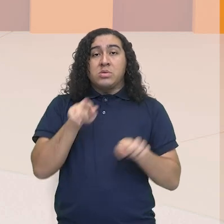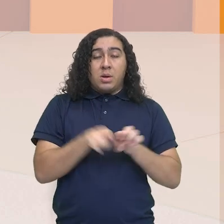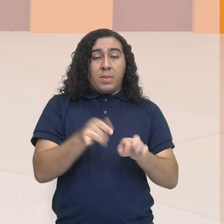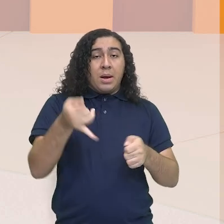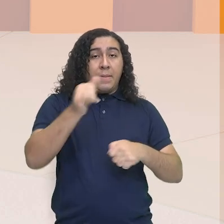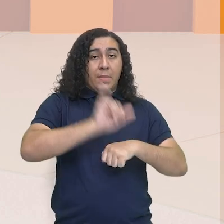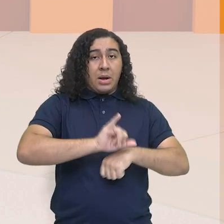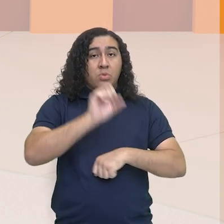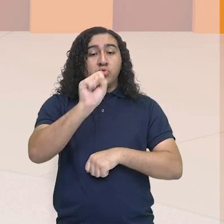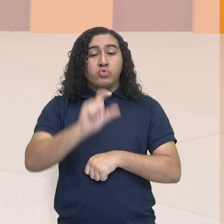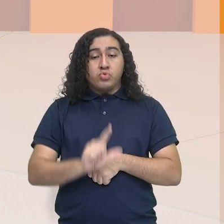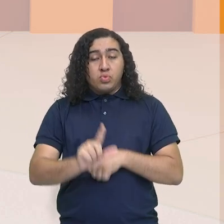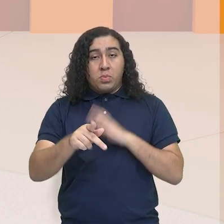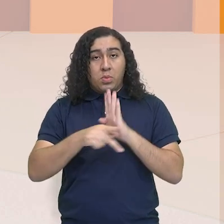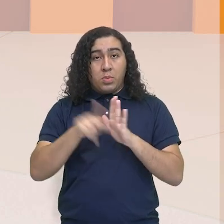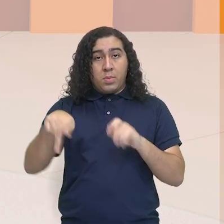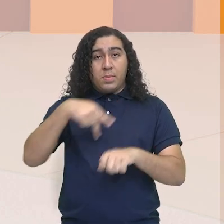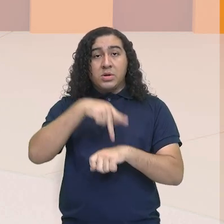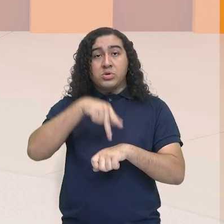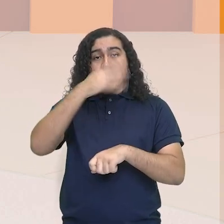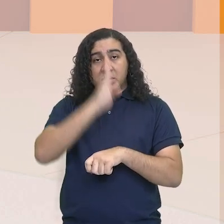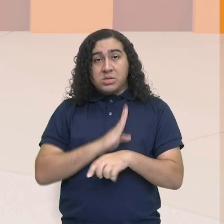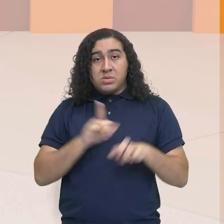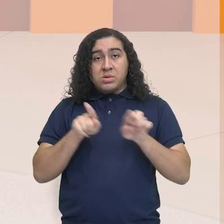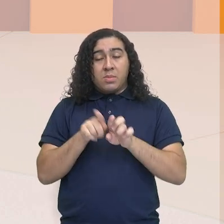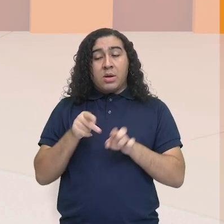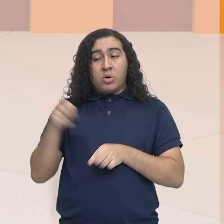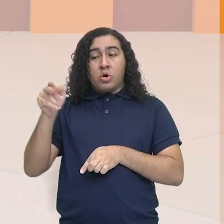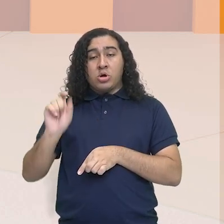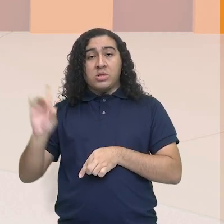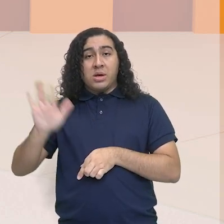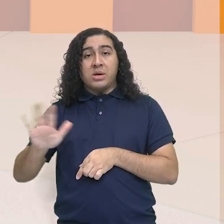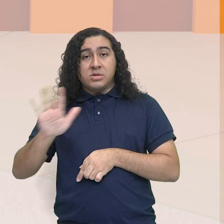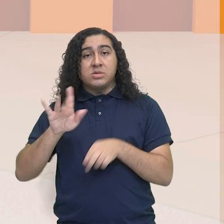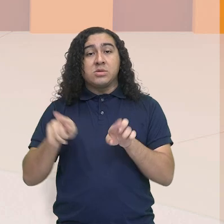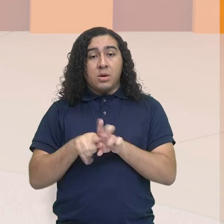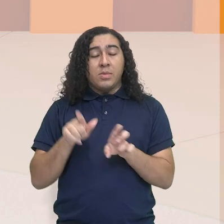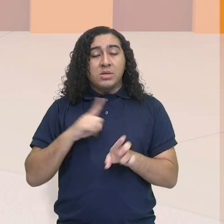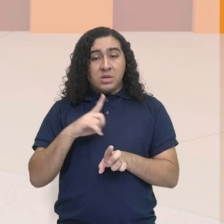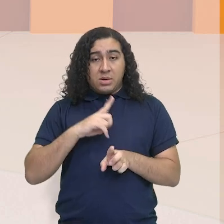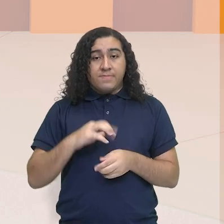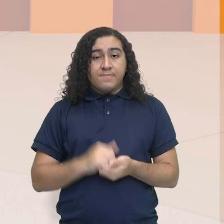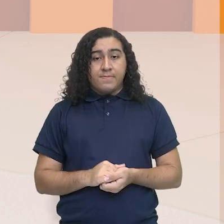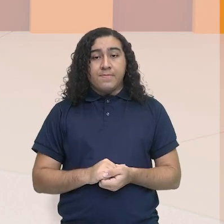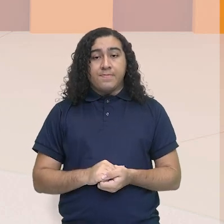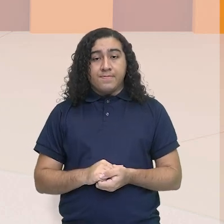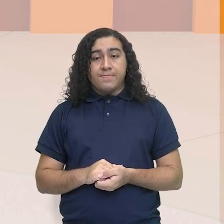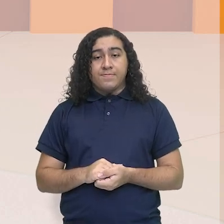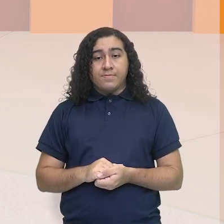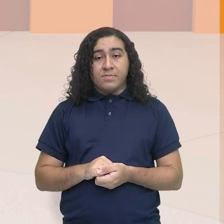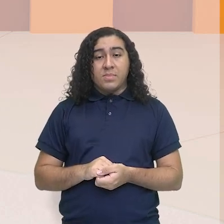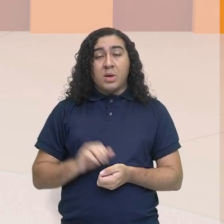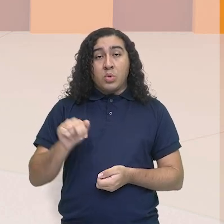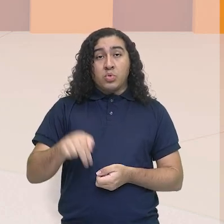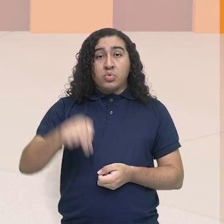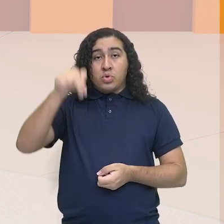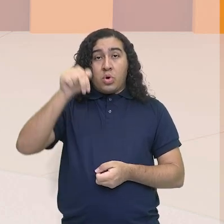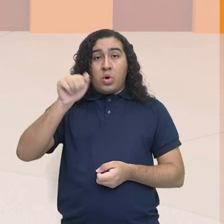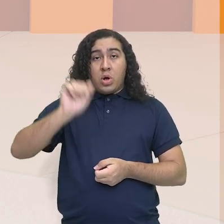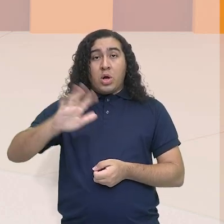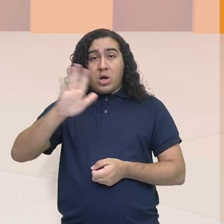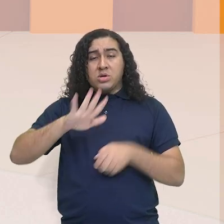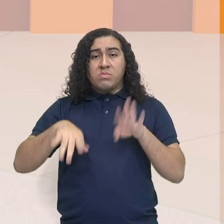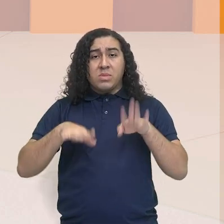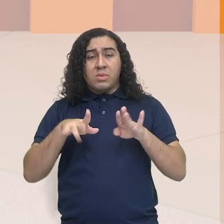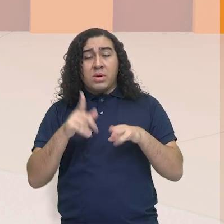sul do Brasil, as capitais da região Nordeste, vai se expandindo para o Centro-Oeste brasileiro, chegando na região Norte, pelo menos